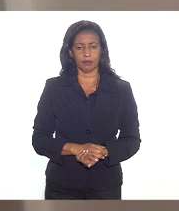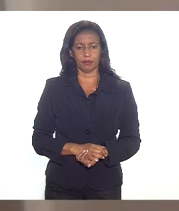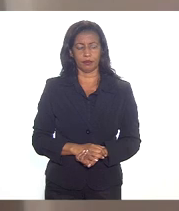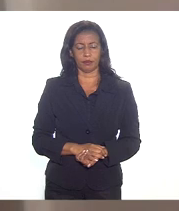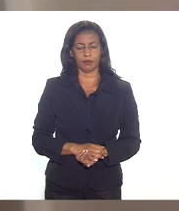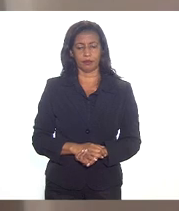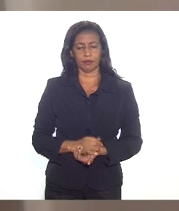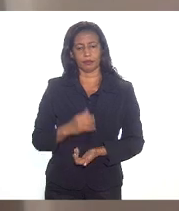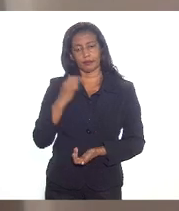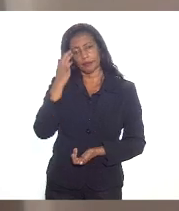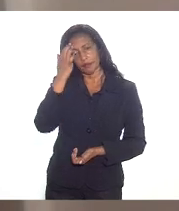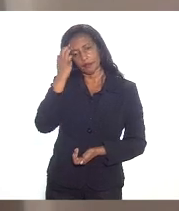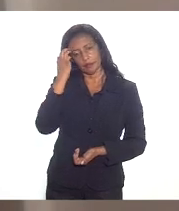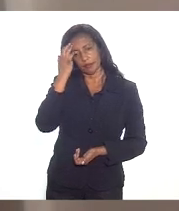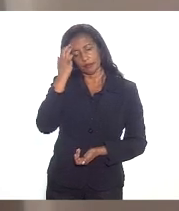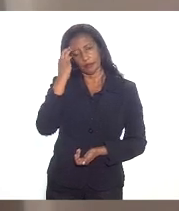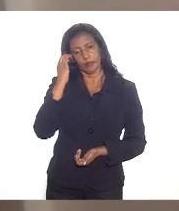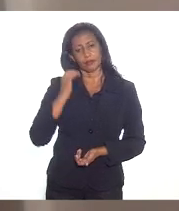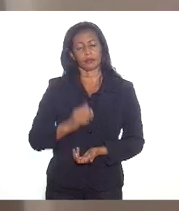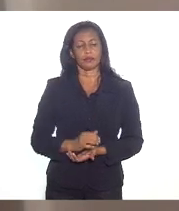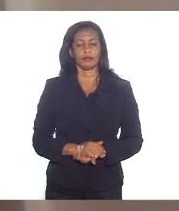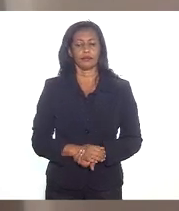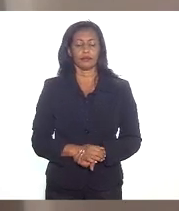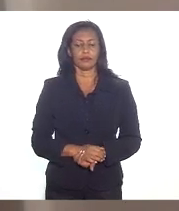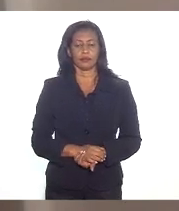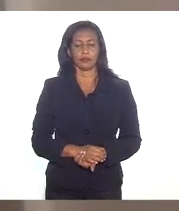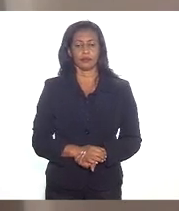Pode ir, a gente bota todos os sistemas produtivos aí.